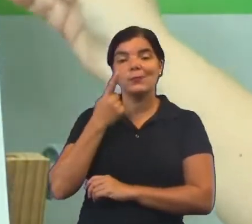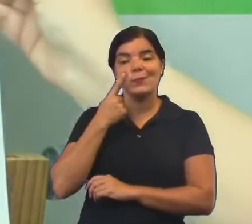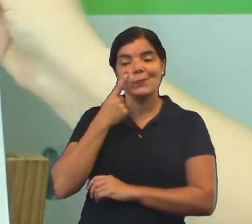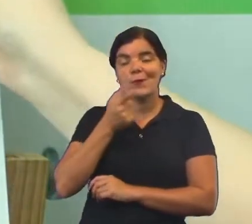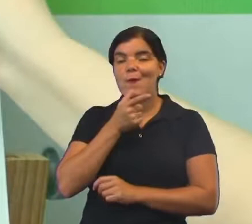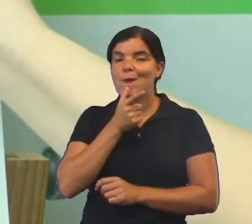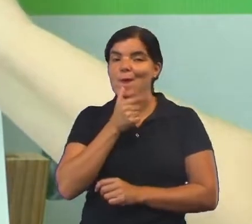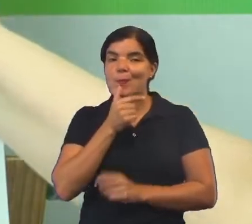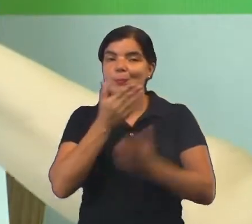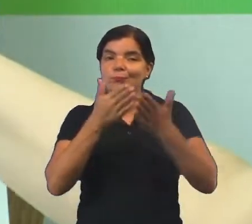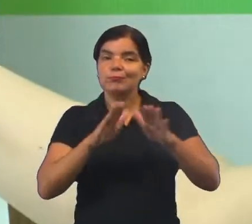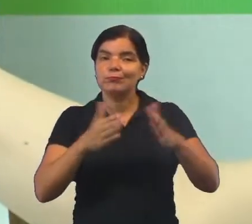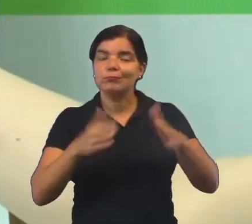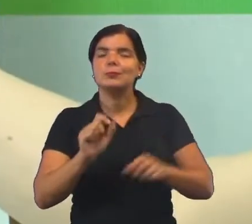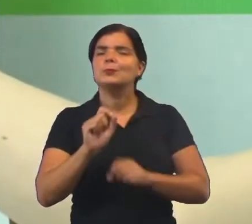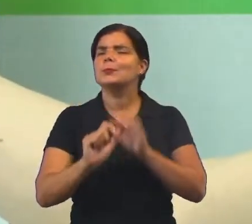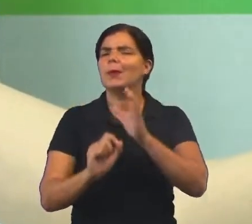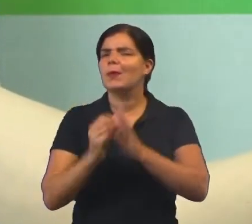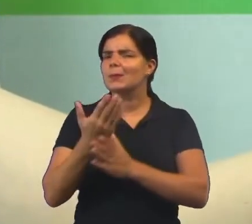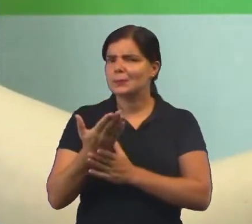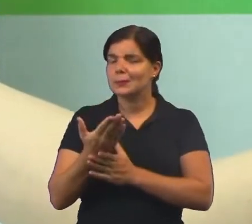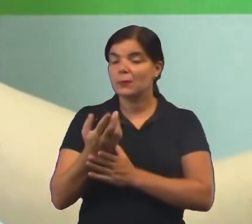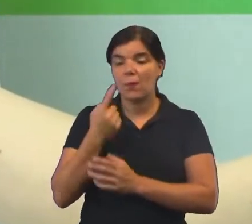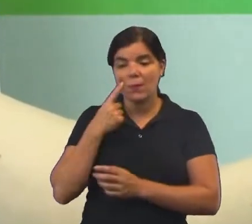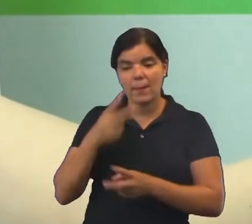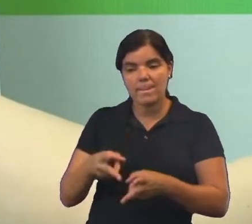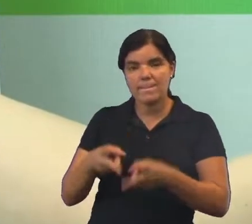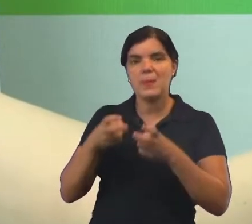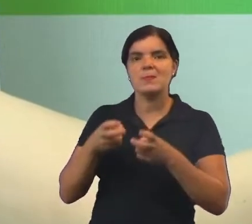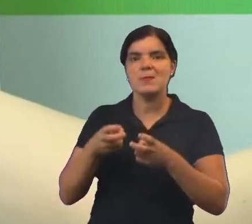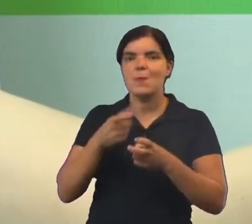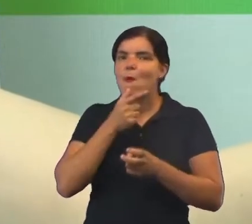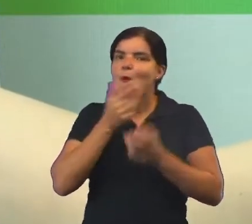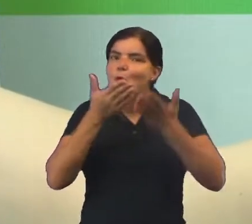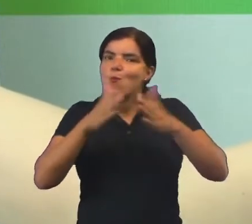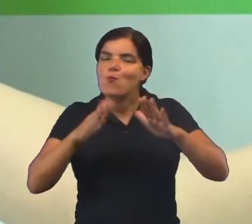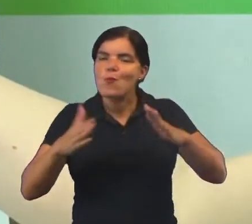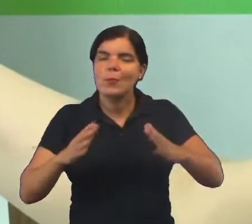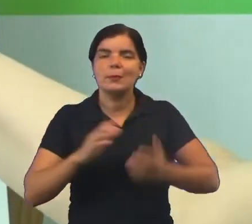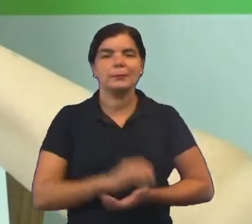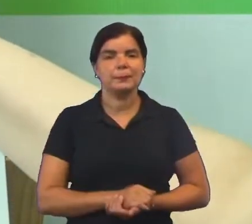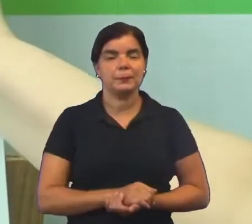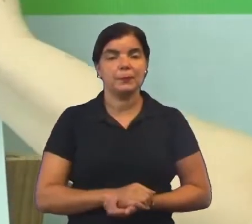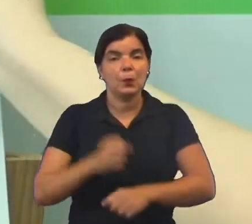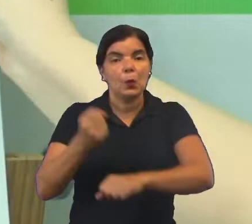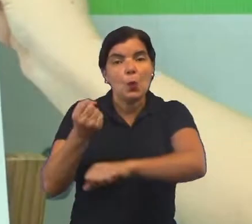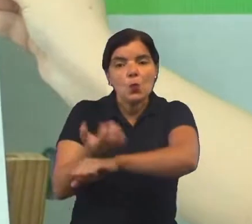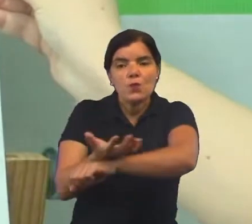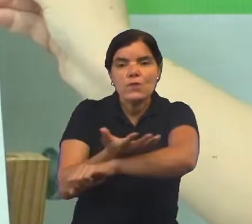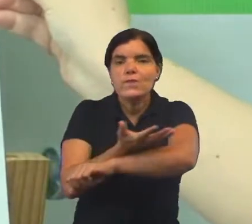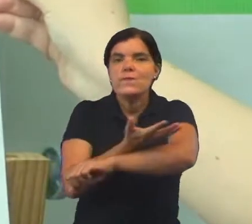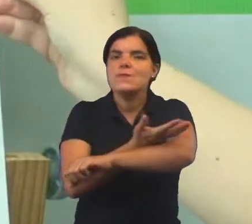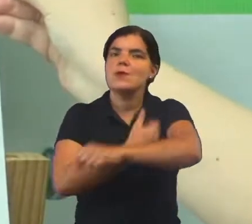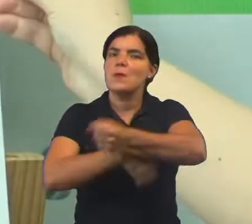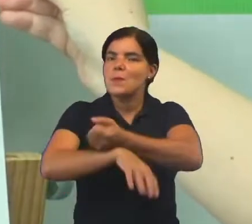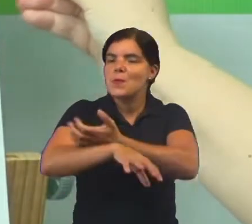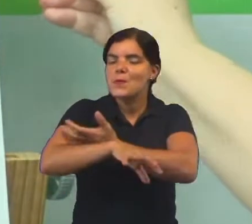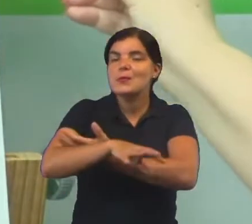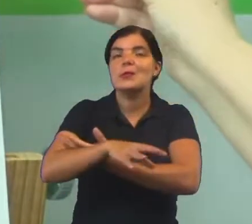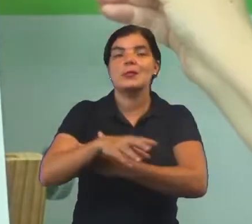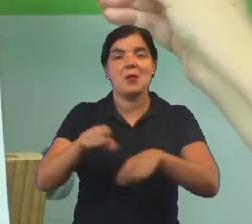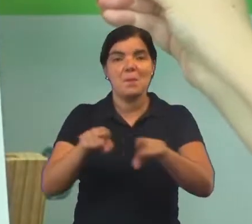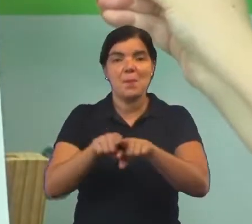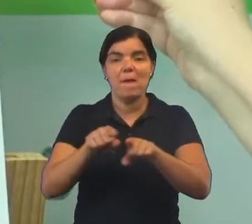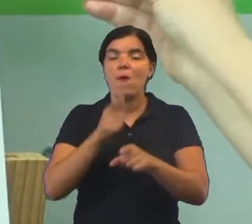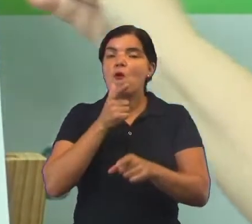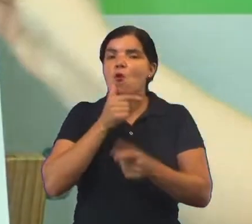que aconteceu quando ele chegou e viu esse mar? Olha só, foi tanta imensidão do mar